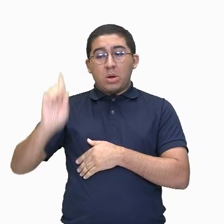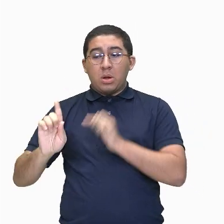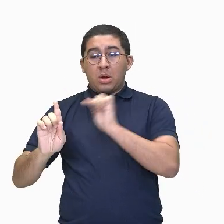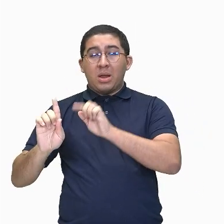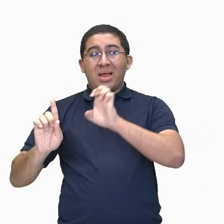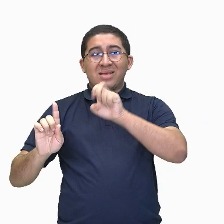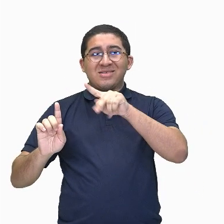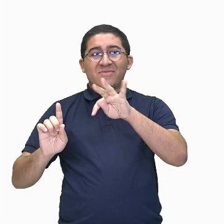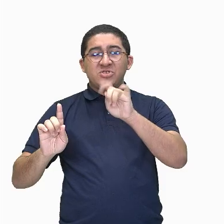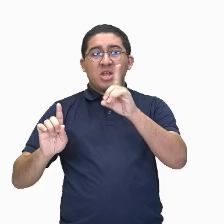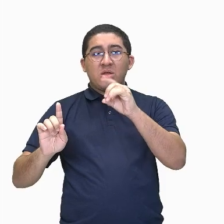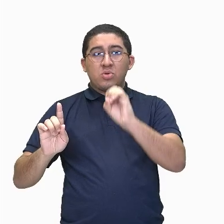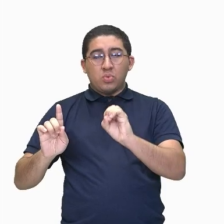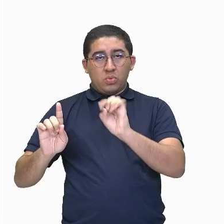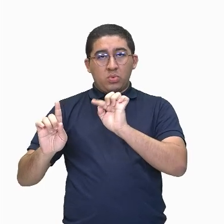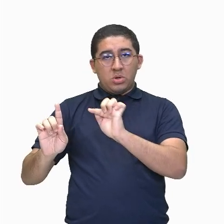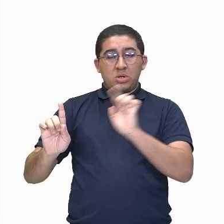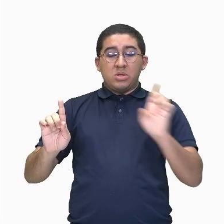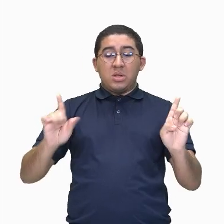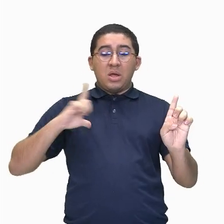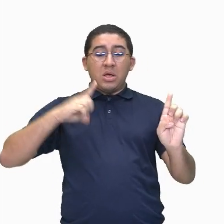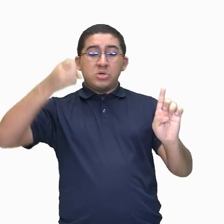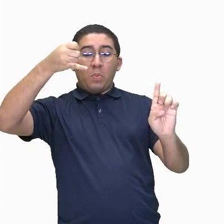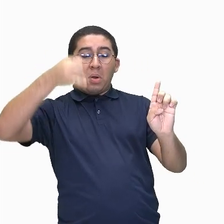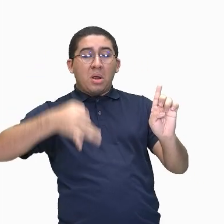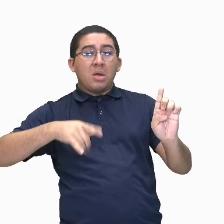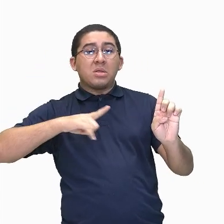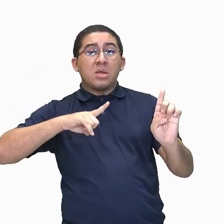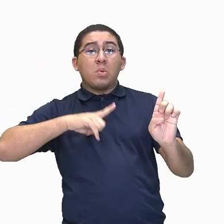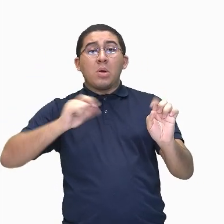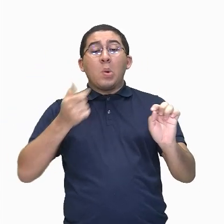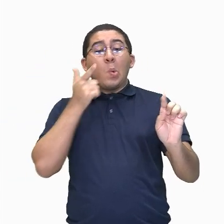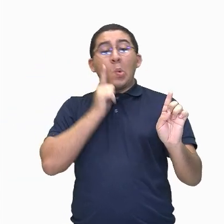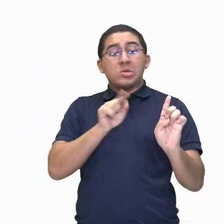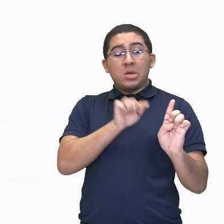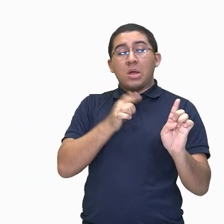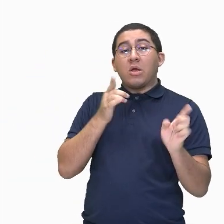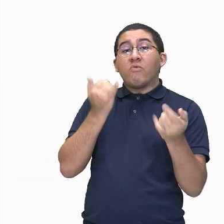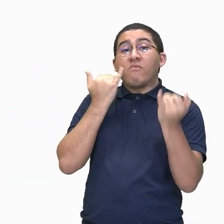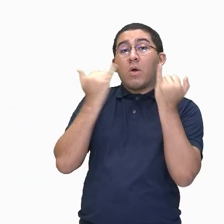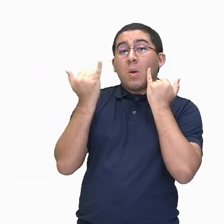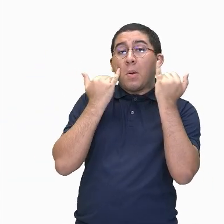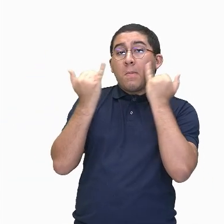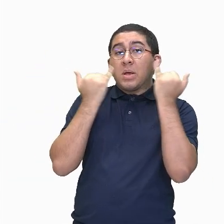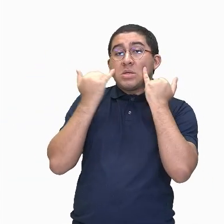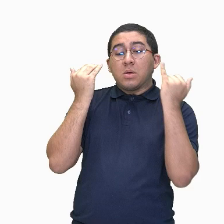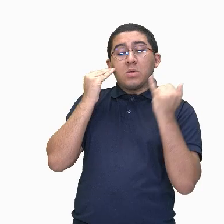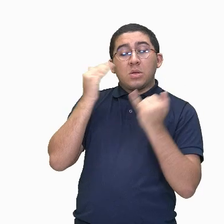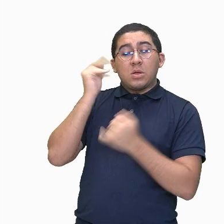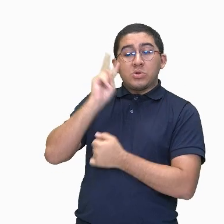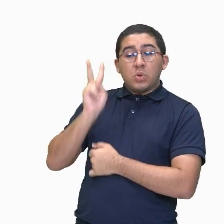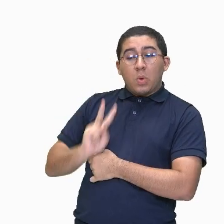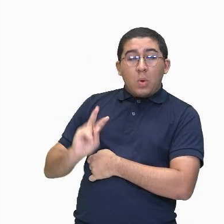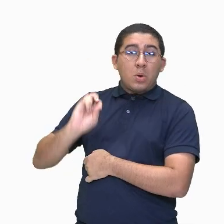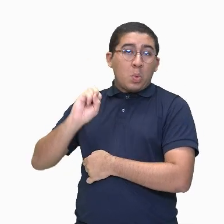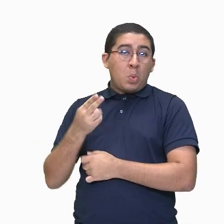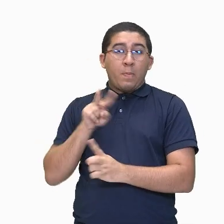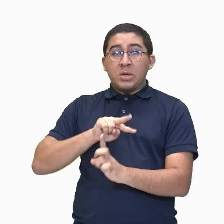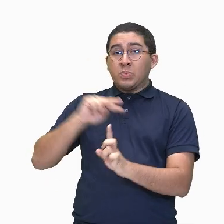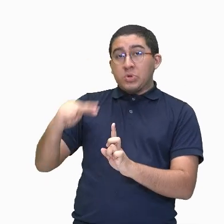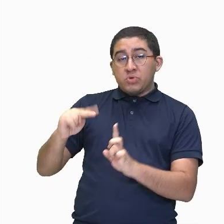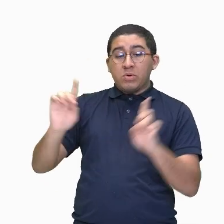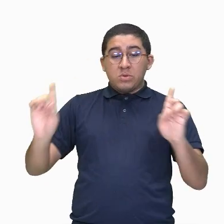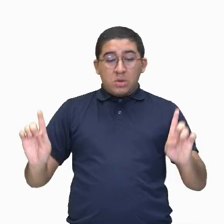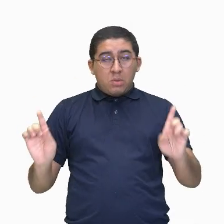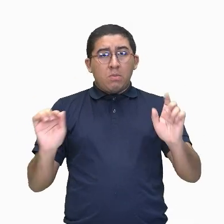obter informações, conhecer histórias ou entender um ponto de vista. Pode ser feita